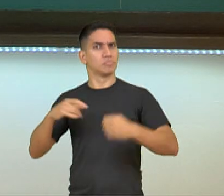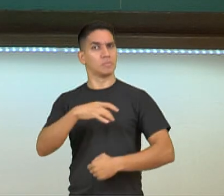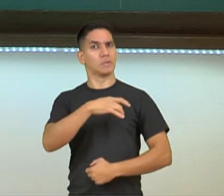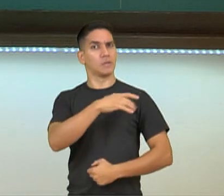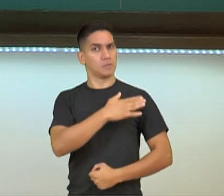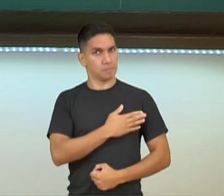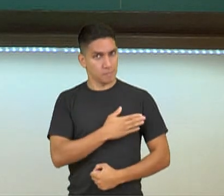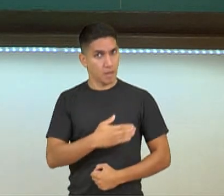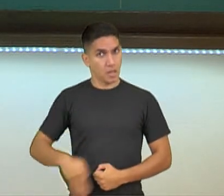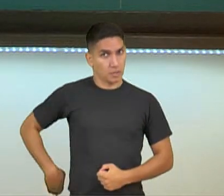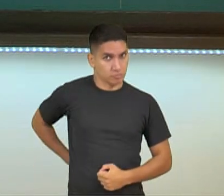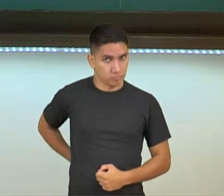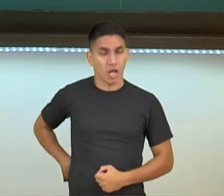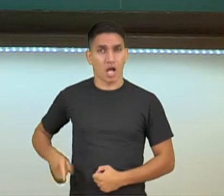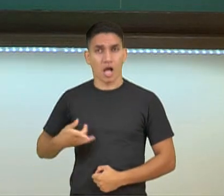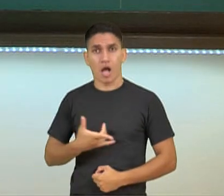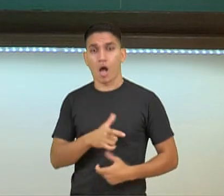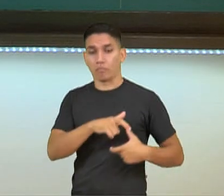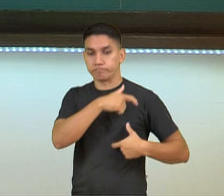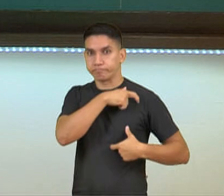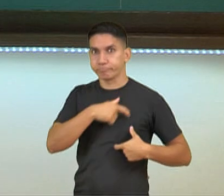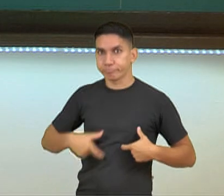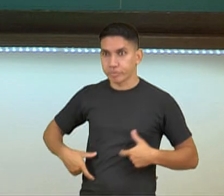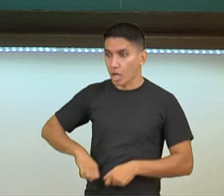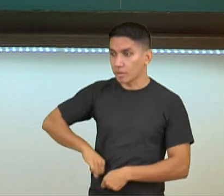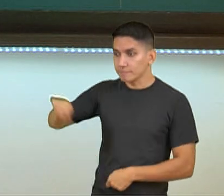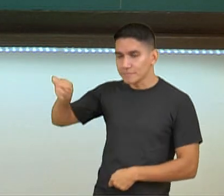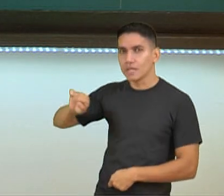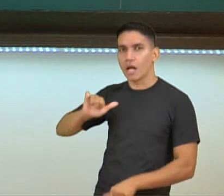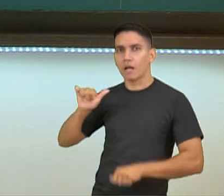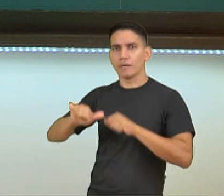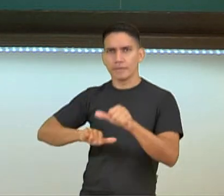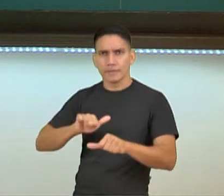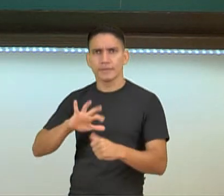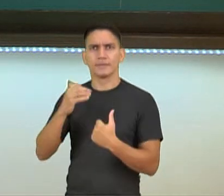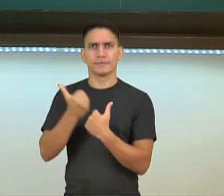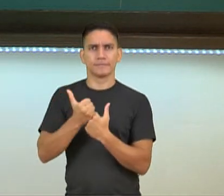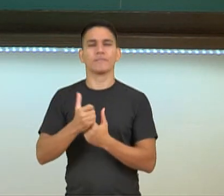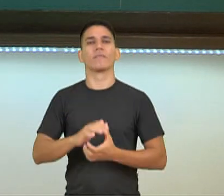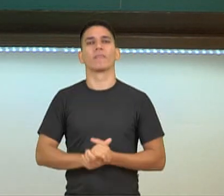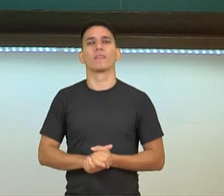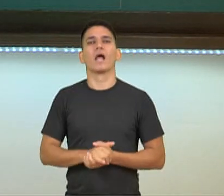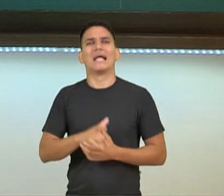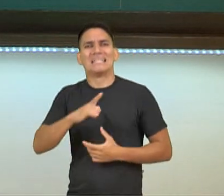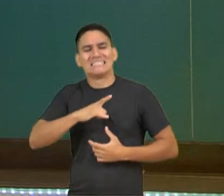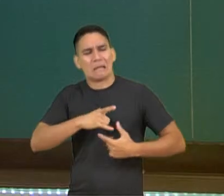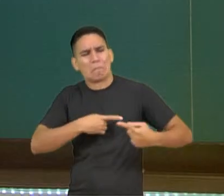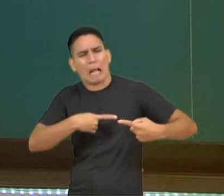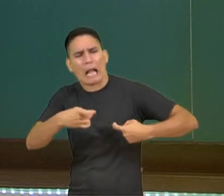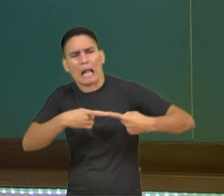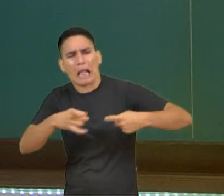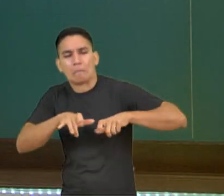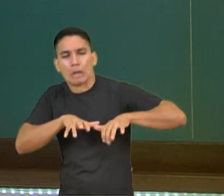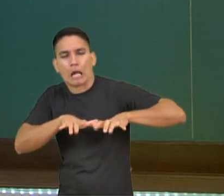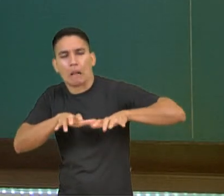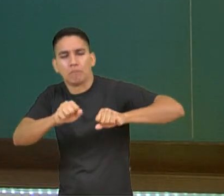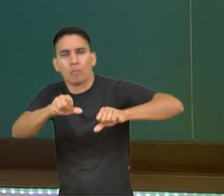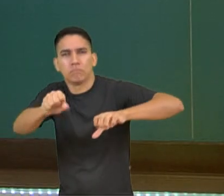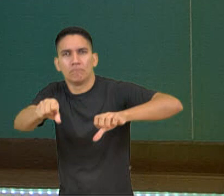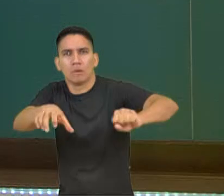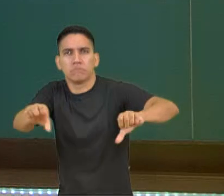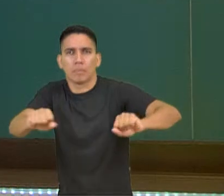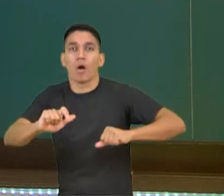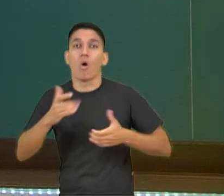imperador. Olha só, e numa trajetória marcada por guerras e disputas expansionistas, ele vai